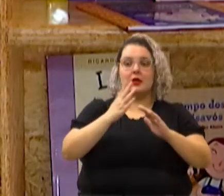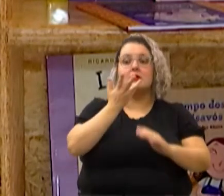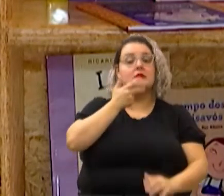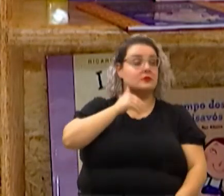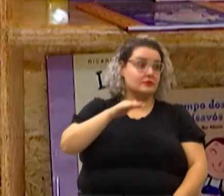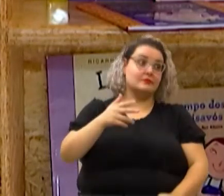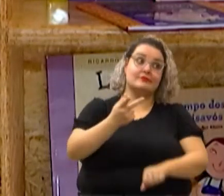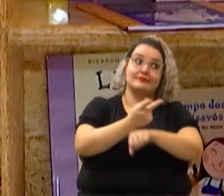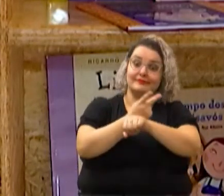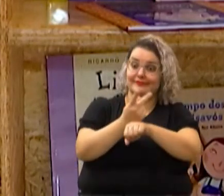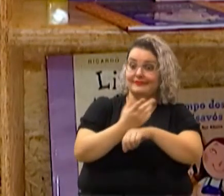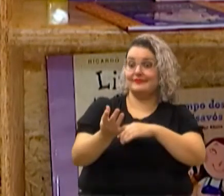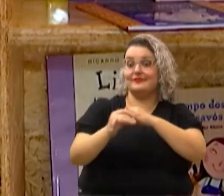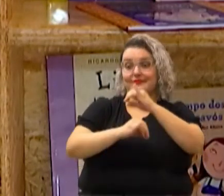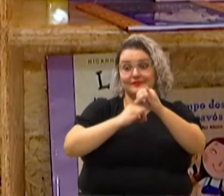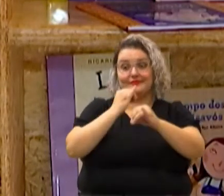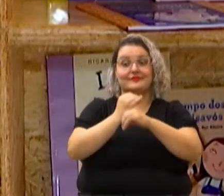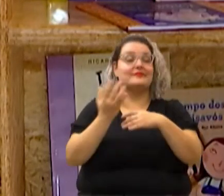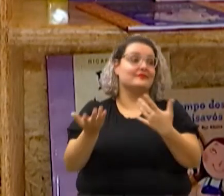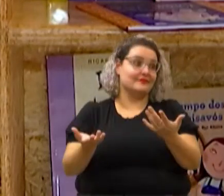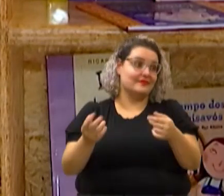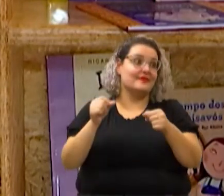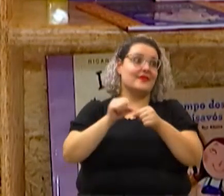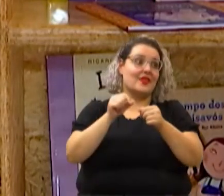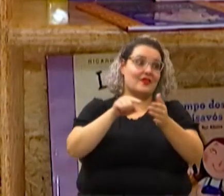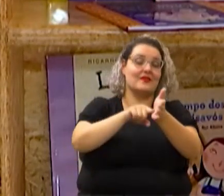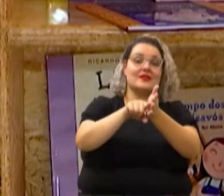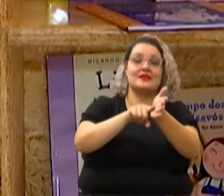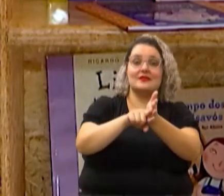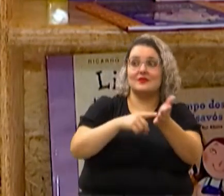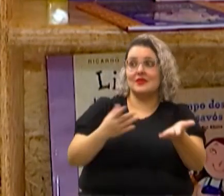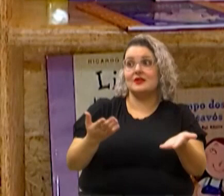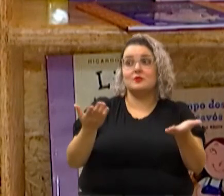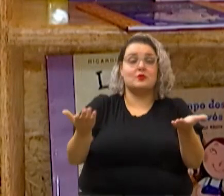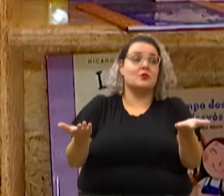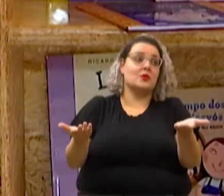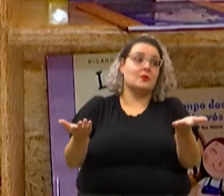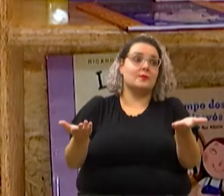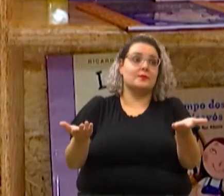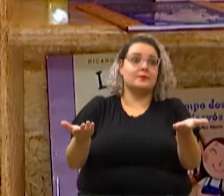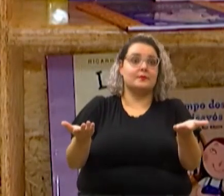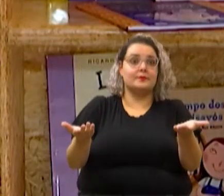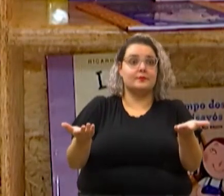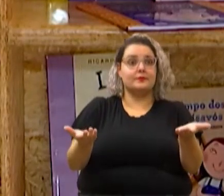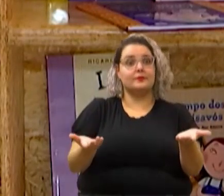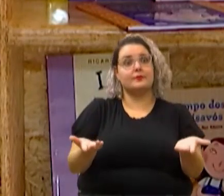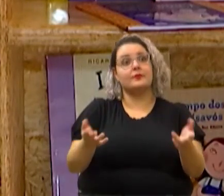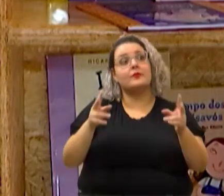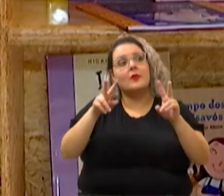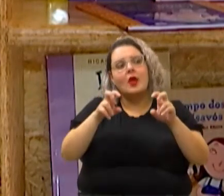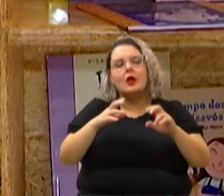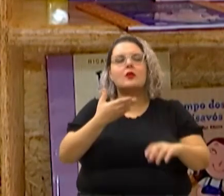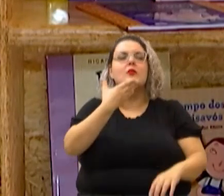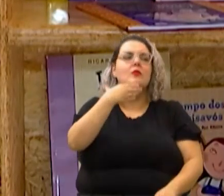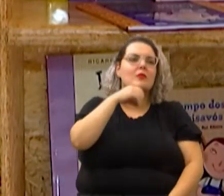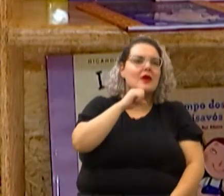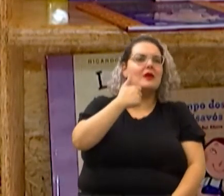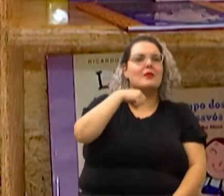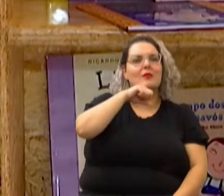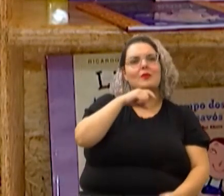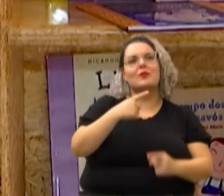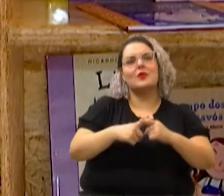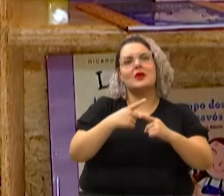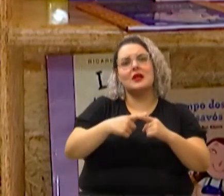aí a criançada já vai procurar aí uma internet para fazer pesquisa bom a questão dos Pais